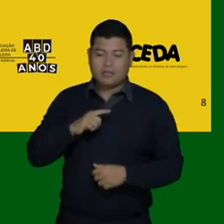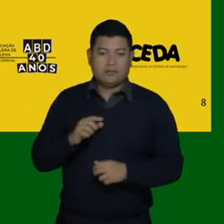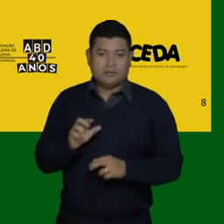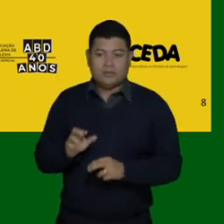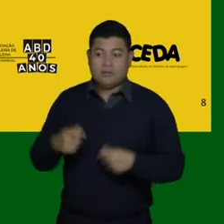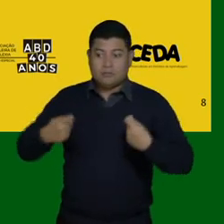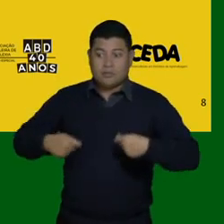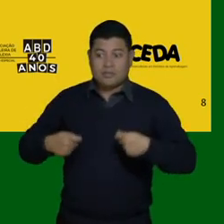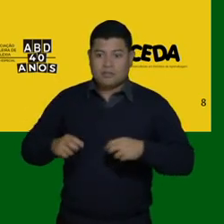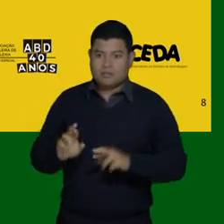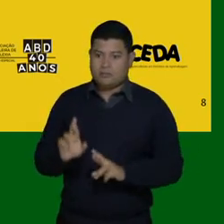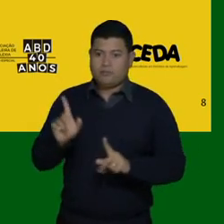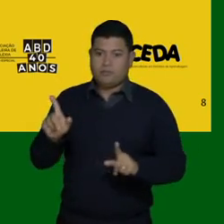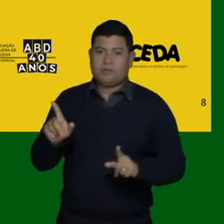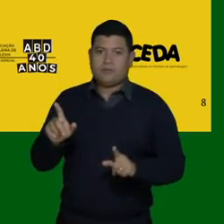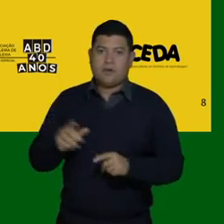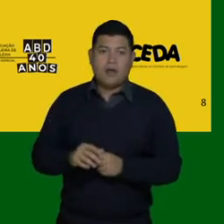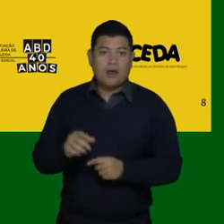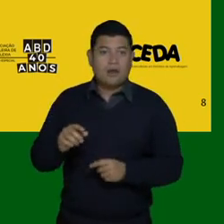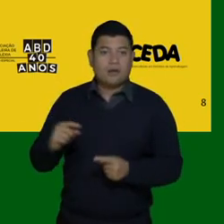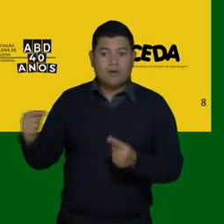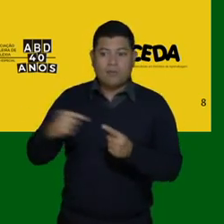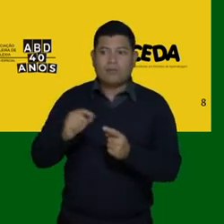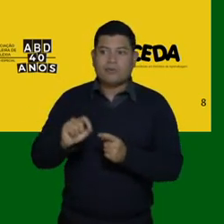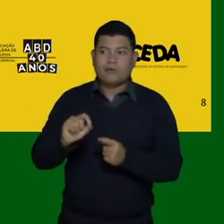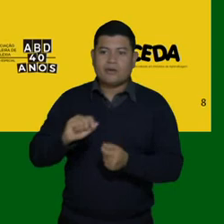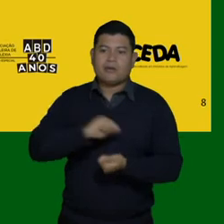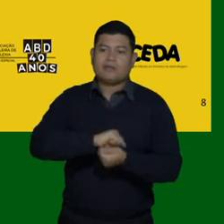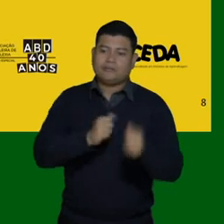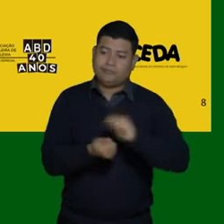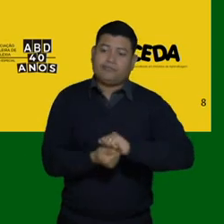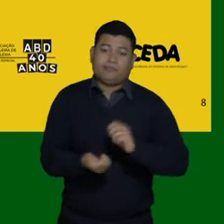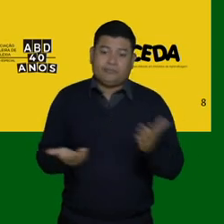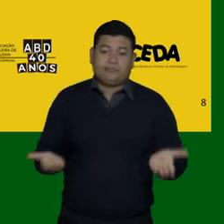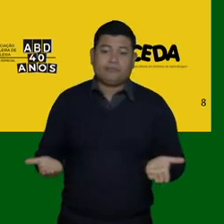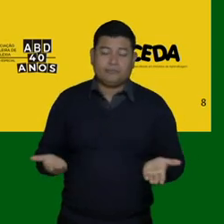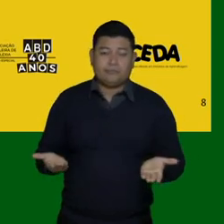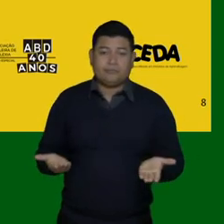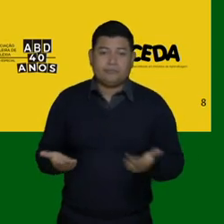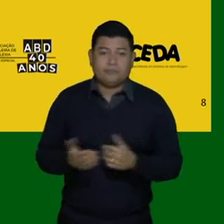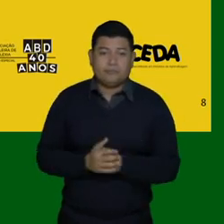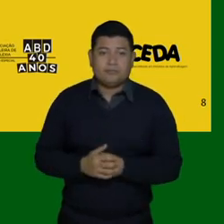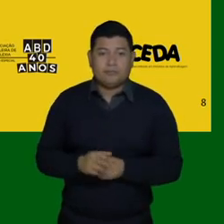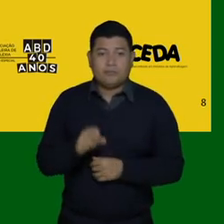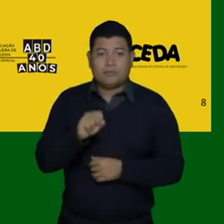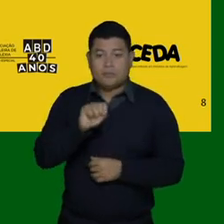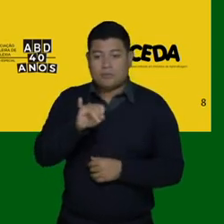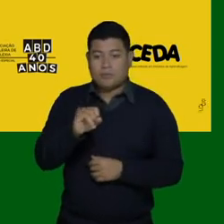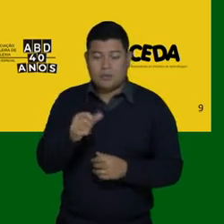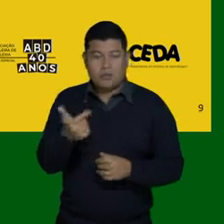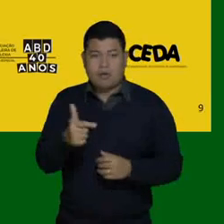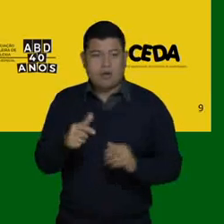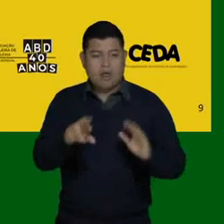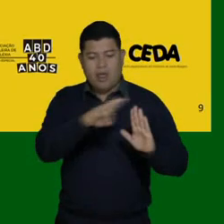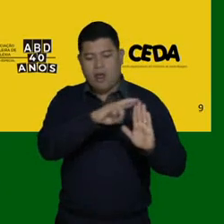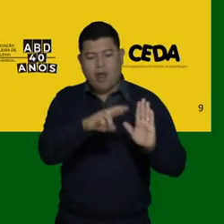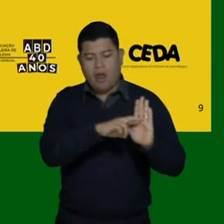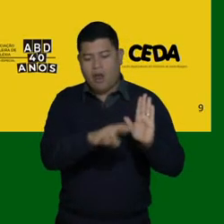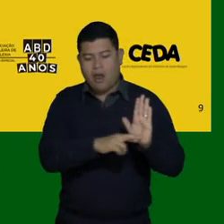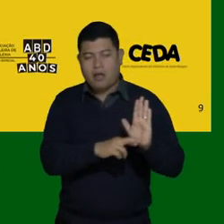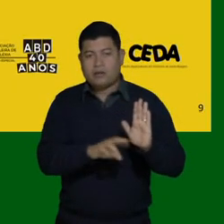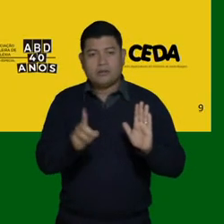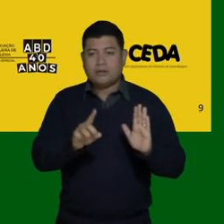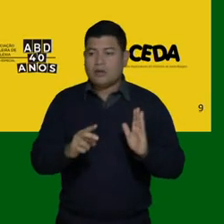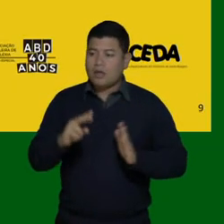é adaptação então quando a gente fala que não tem a a regulamentação é só a gente ler o que tá na